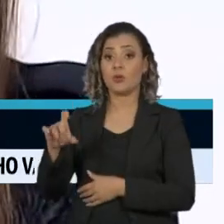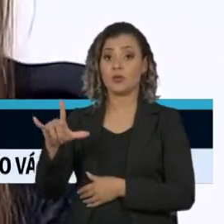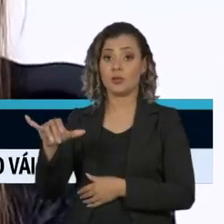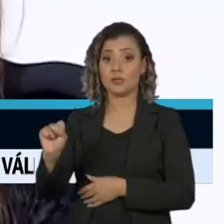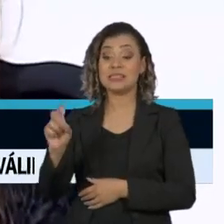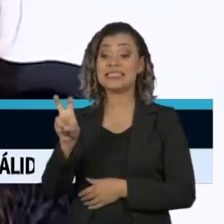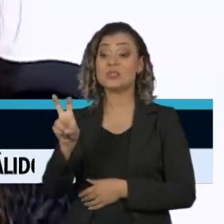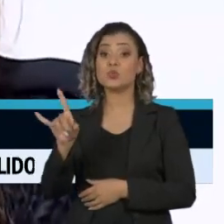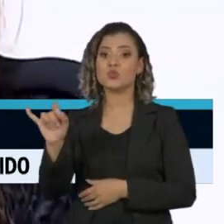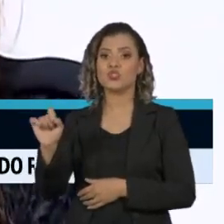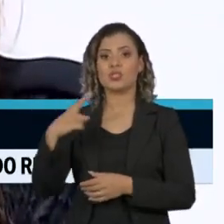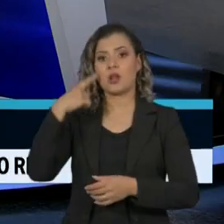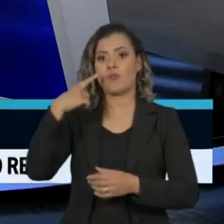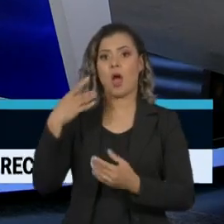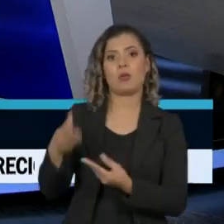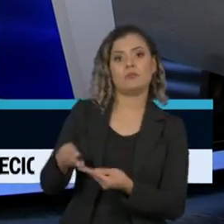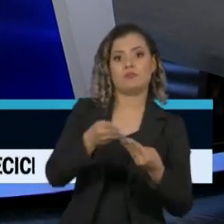cinco dias para apresentar a defesa